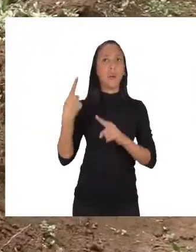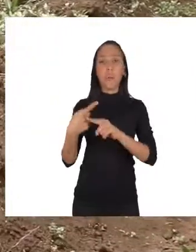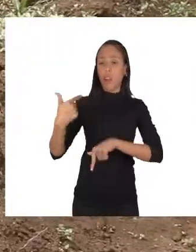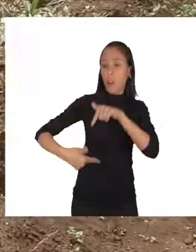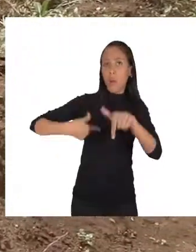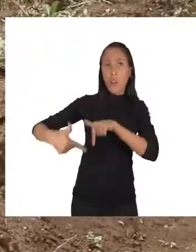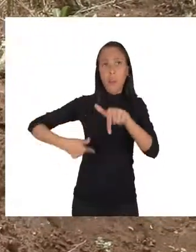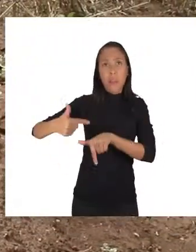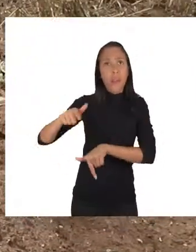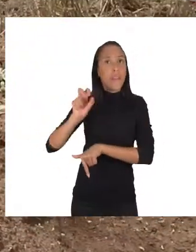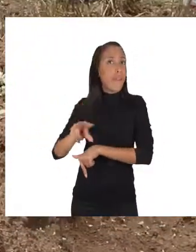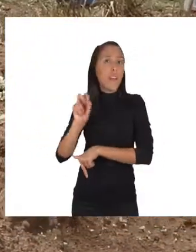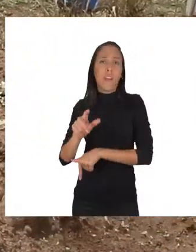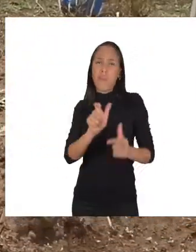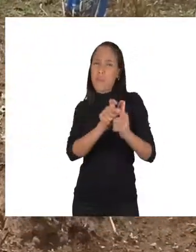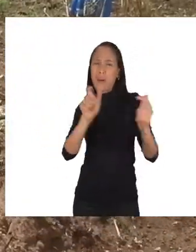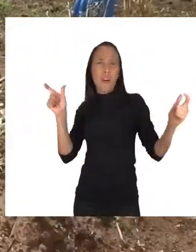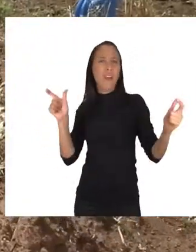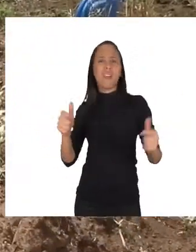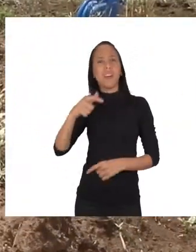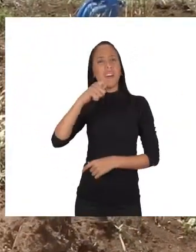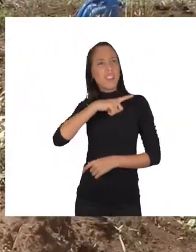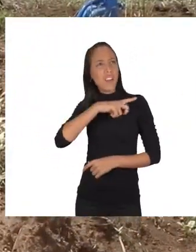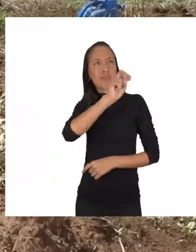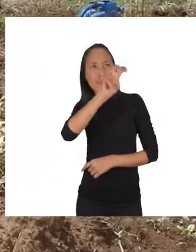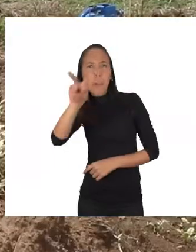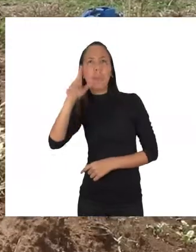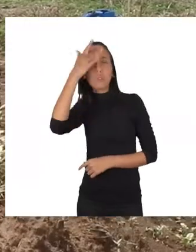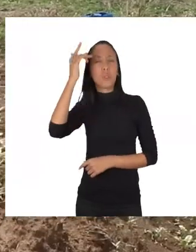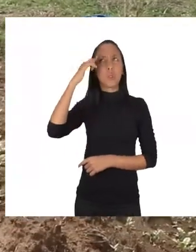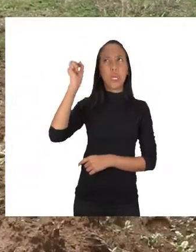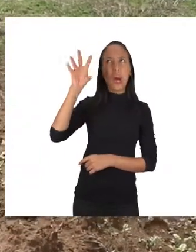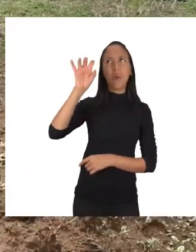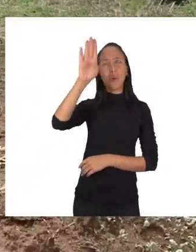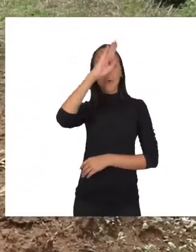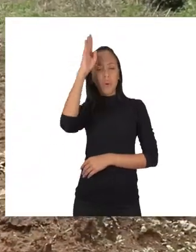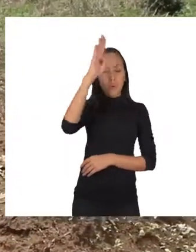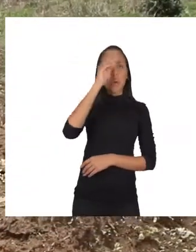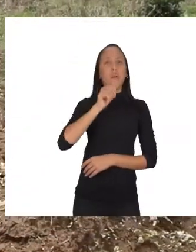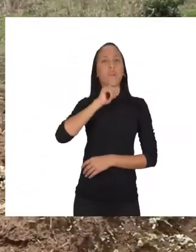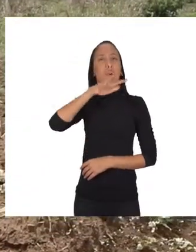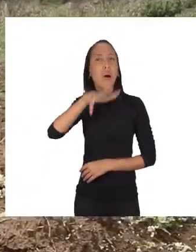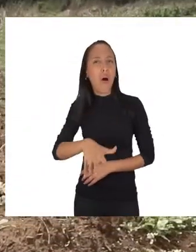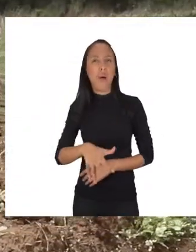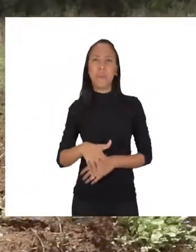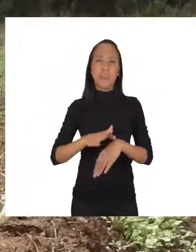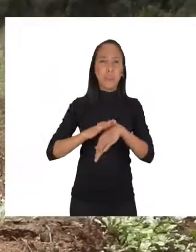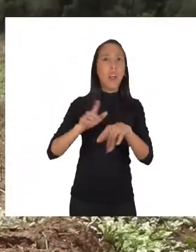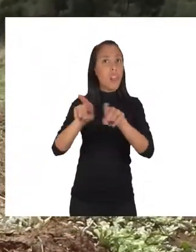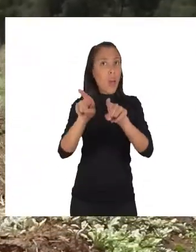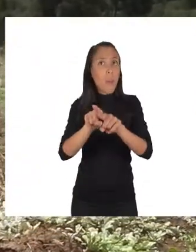direto, né? A maioria tem muita dor de cabeça, tontura, vômito. doenças mais graves e tal, câncer aí